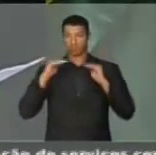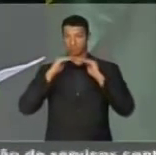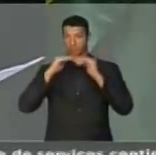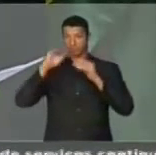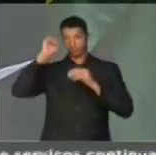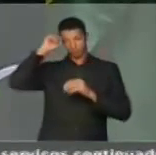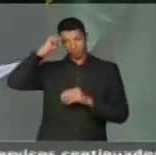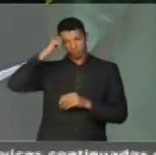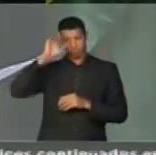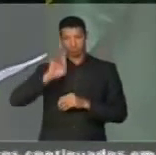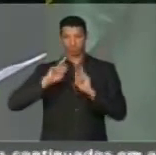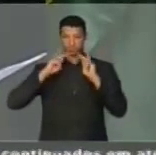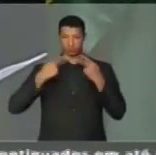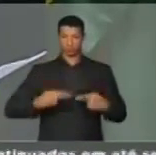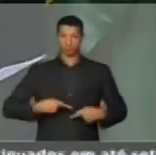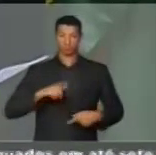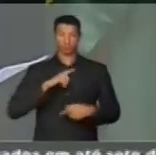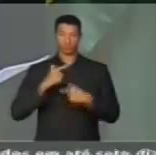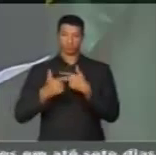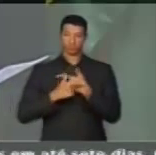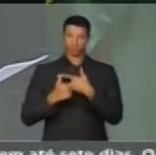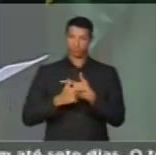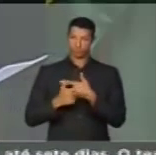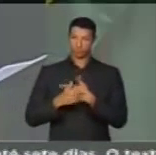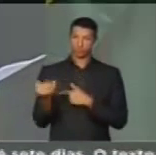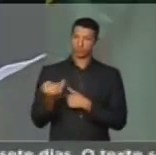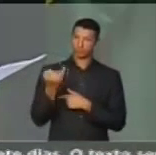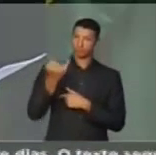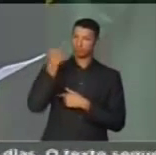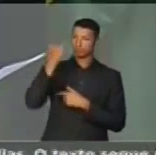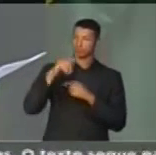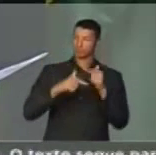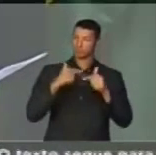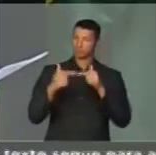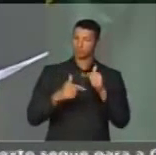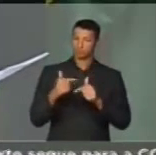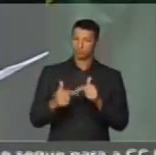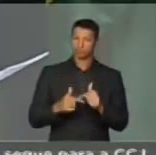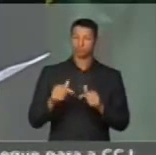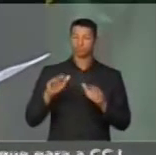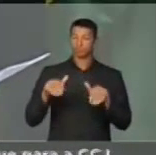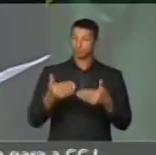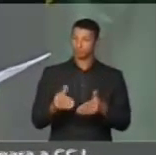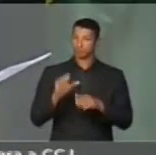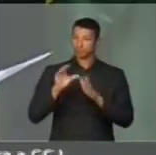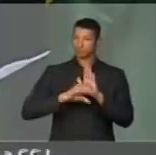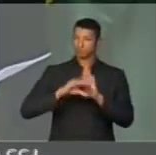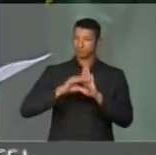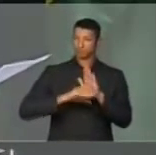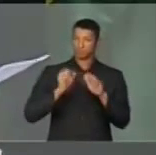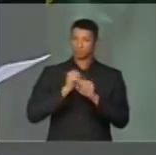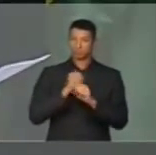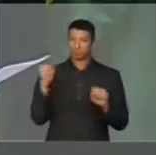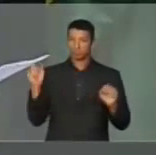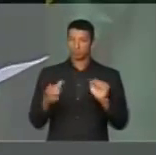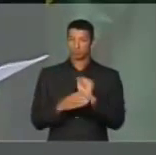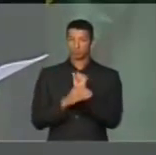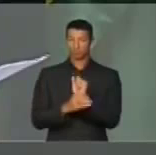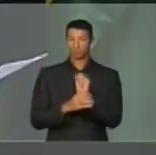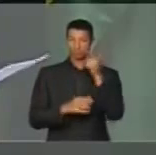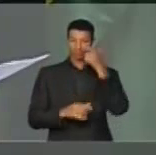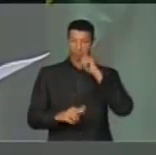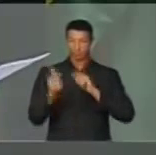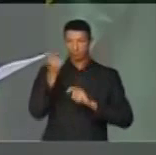Direitos Humanos, que tem um papel fundamental em suas áreas de atuação, ao lidar com os conceitos amplos que garantem conquista